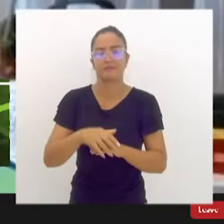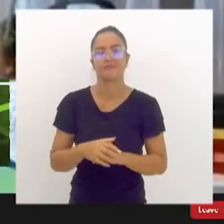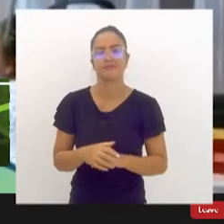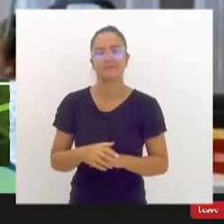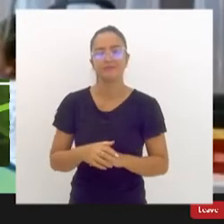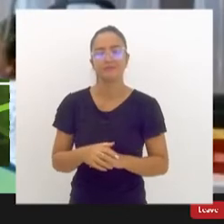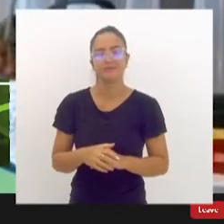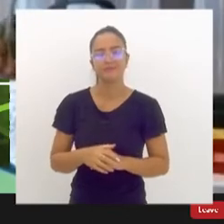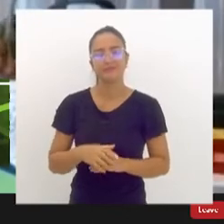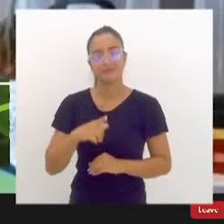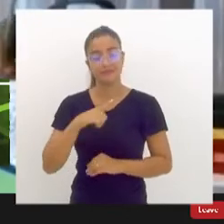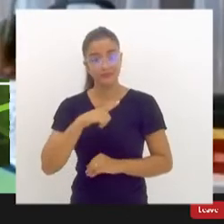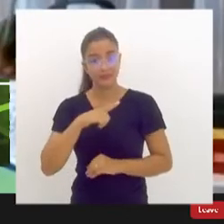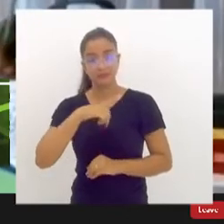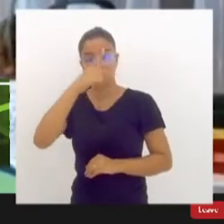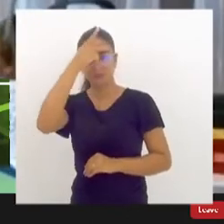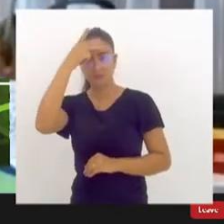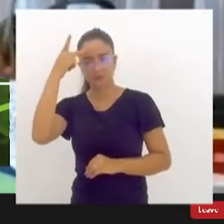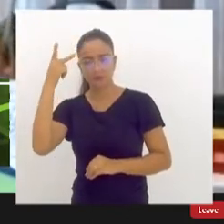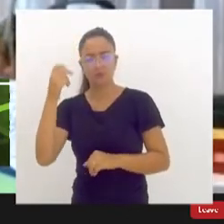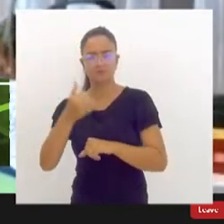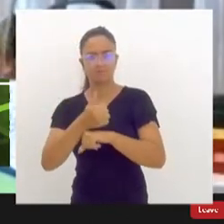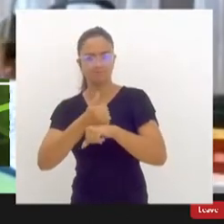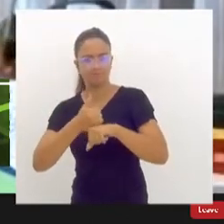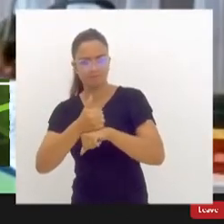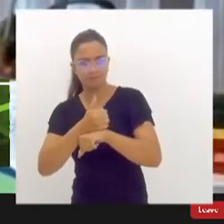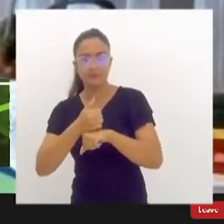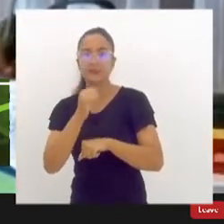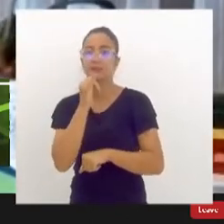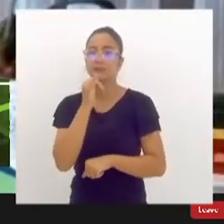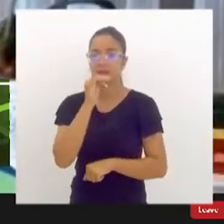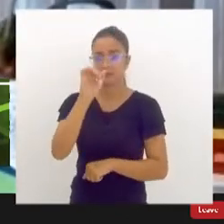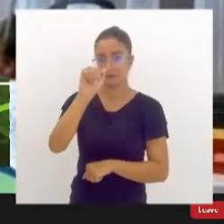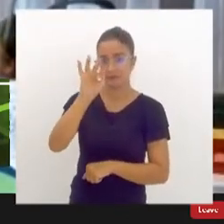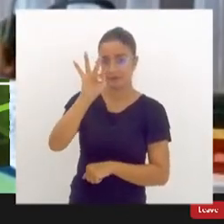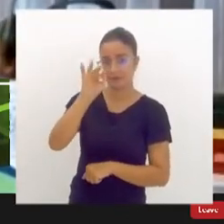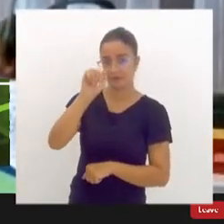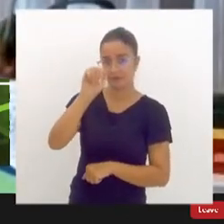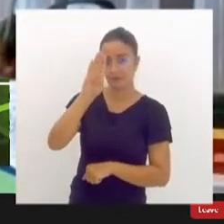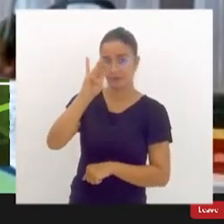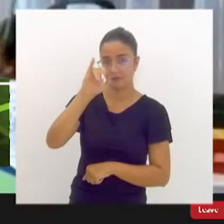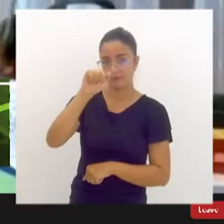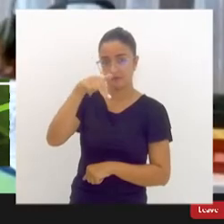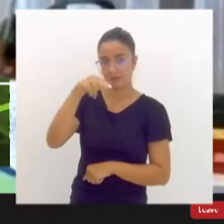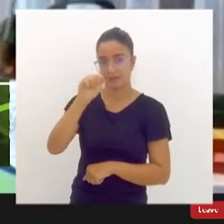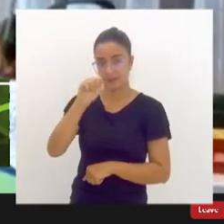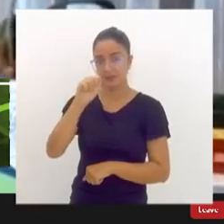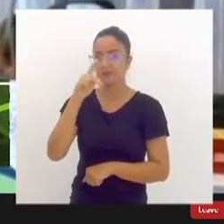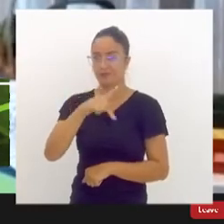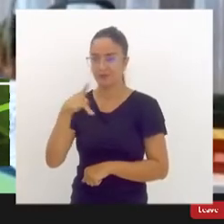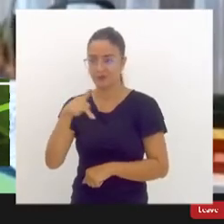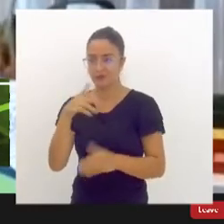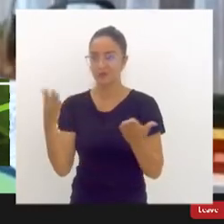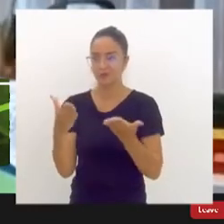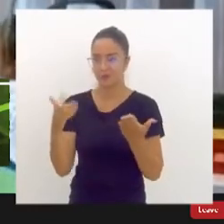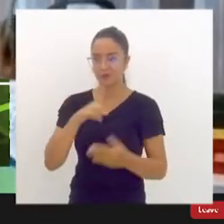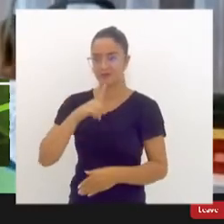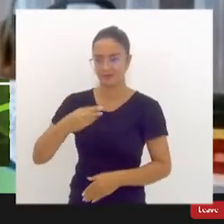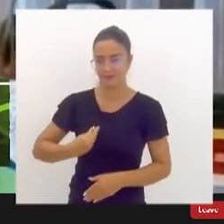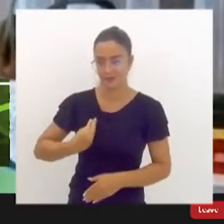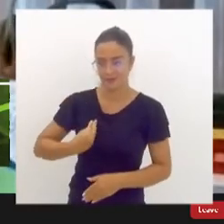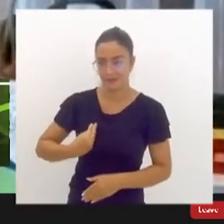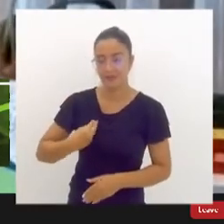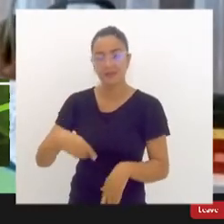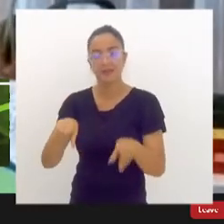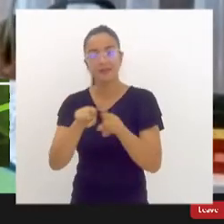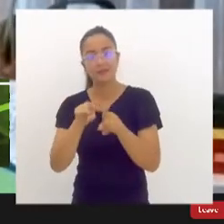de especialistas, como a professora Fabiana Rodrigues, que nos brinda aqui com a sua presença, sempre muito atuante,